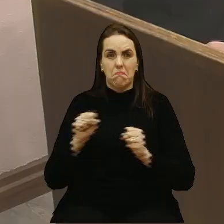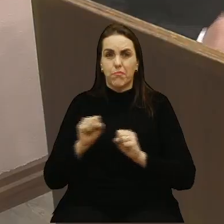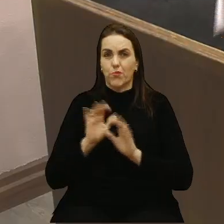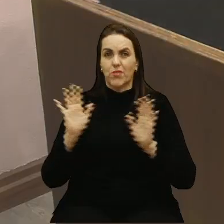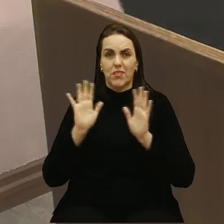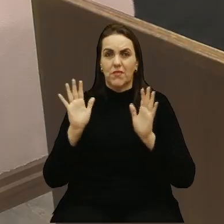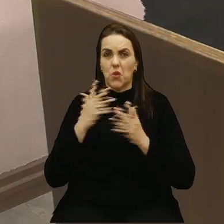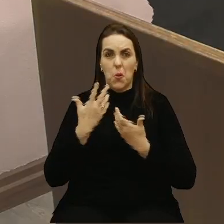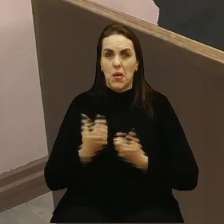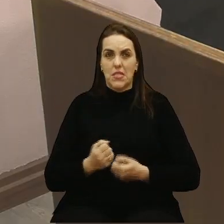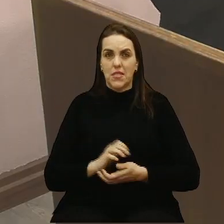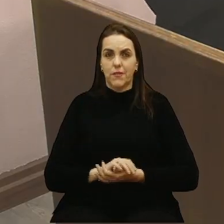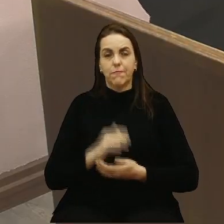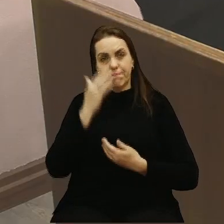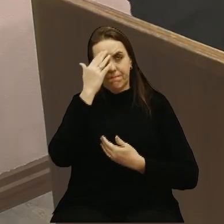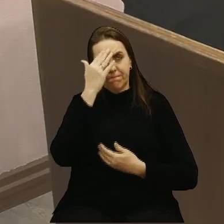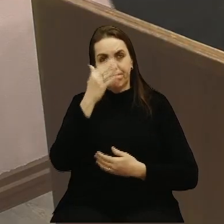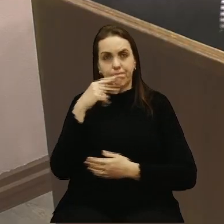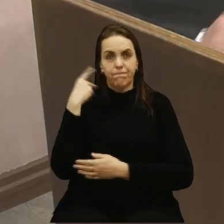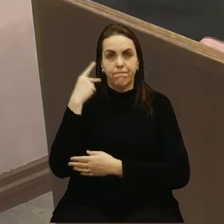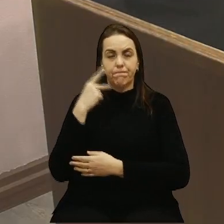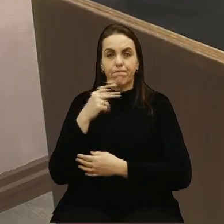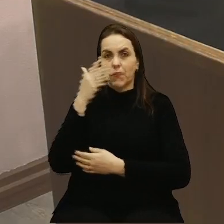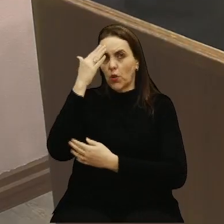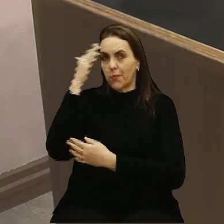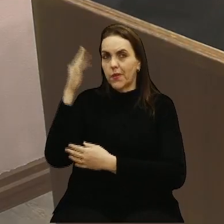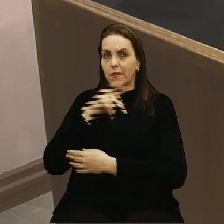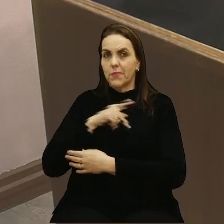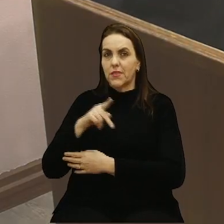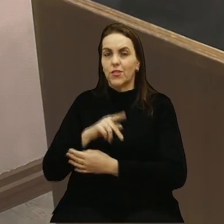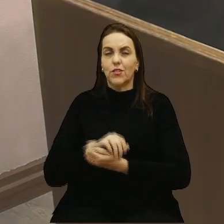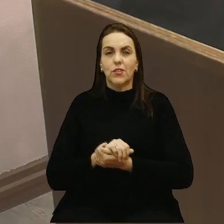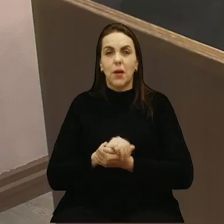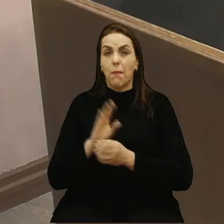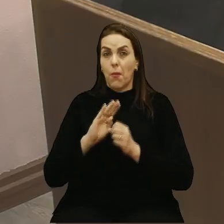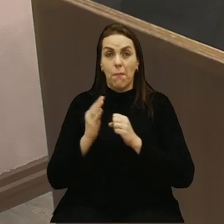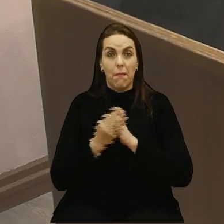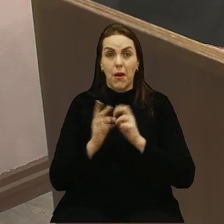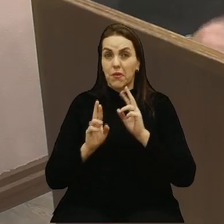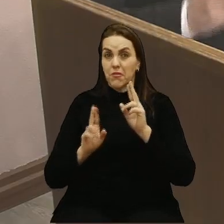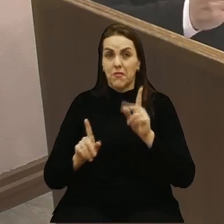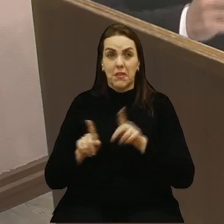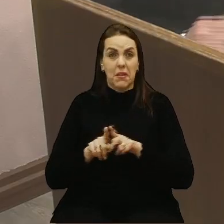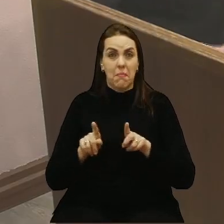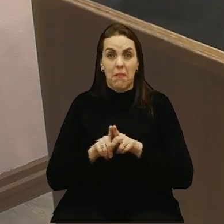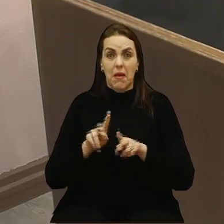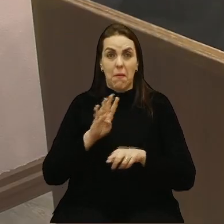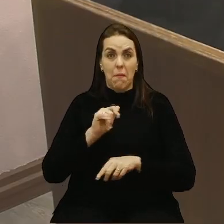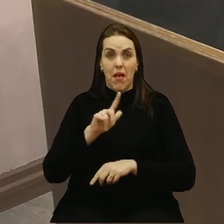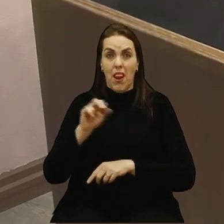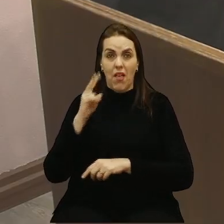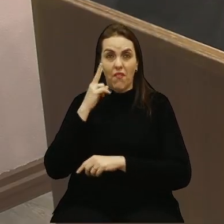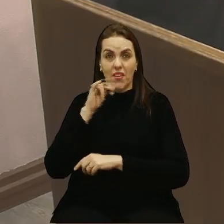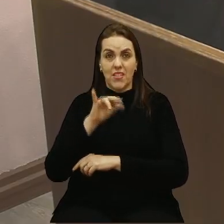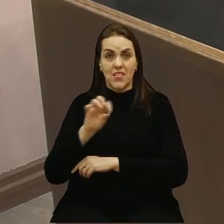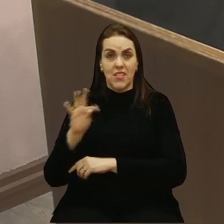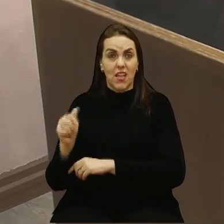obrigado, vereador. Obrigado, presidente. Lá no meu bairro não é diferente, na UBS do Bela Vista, inclusive meus próprios